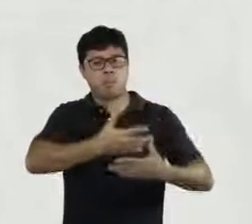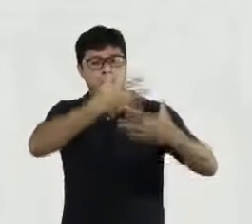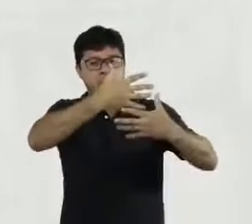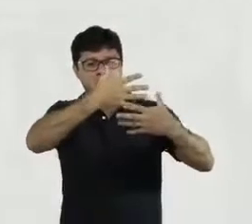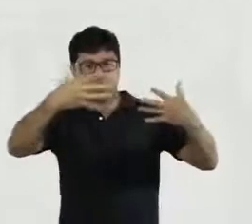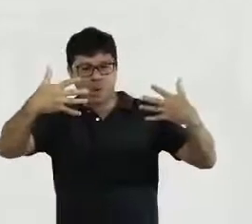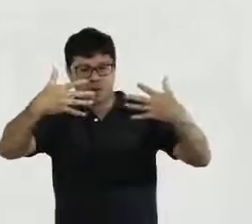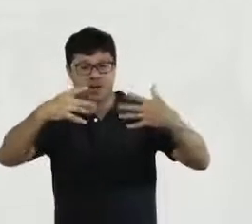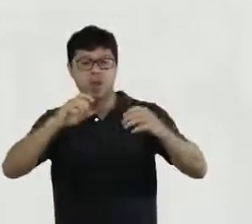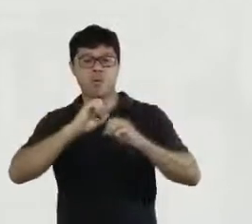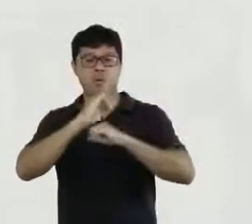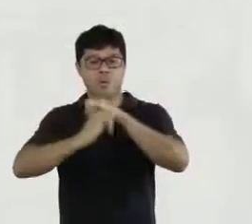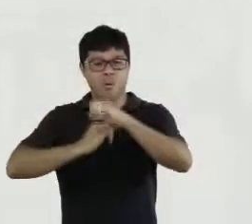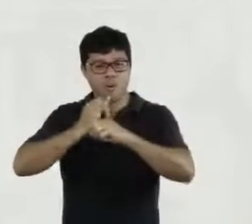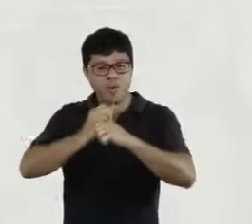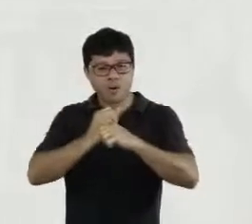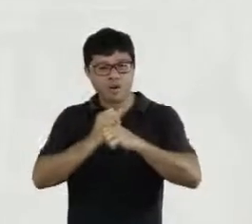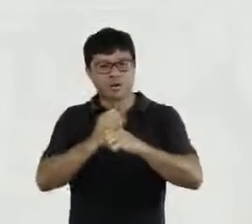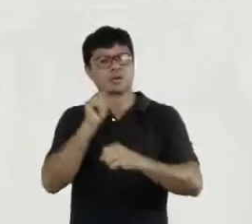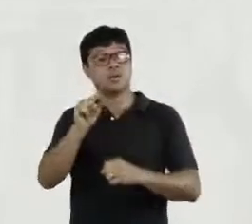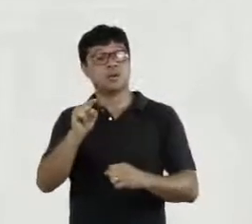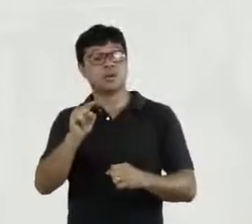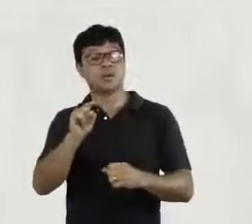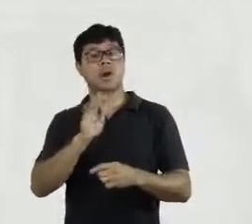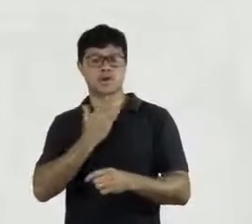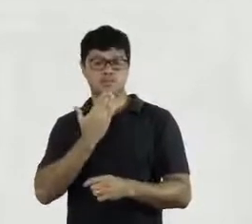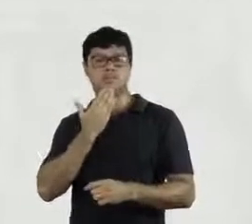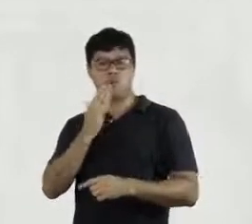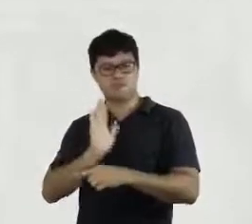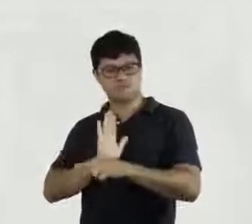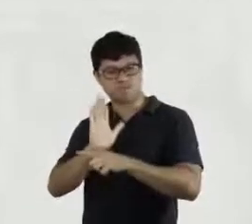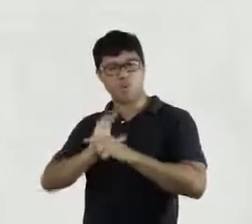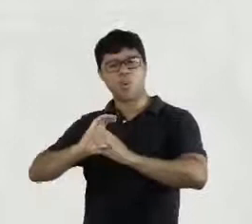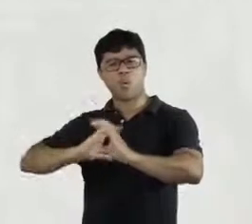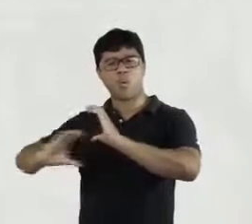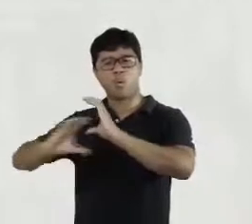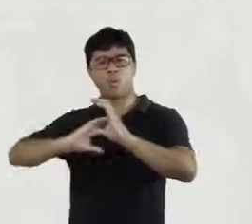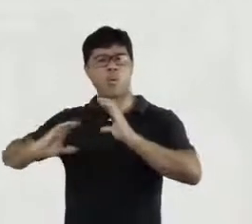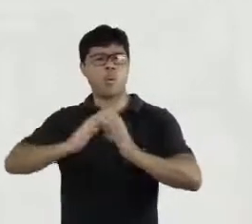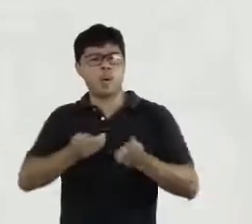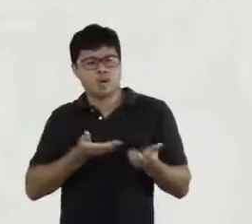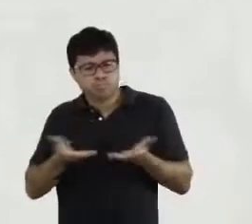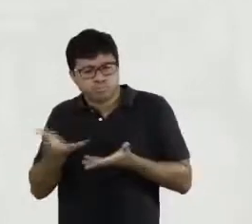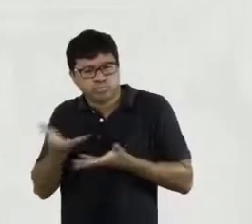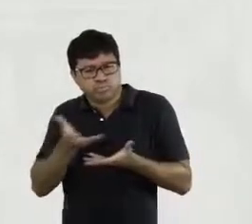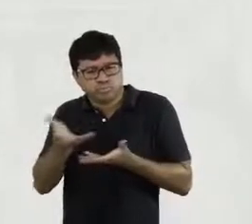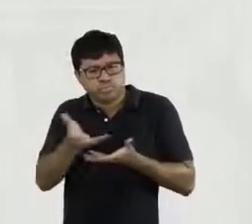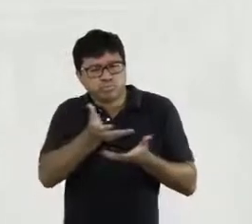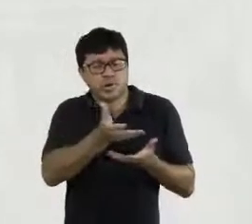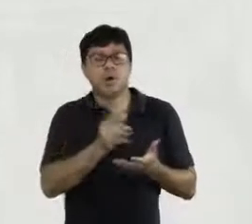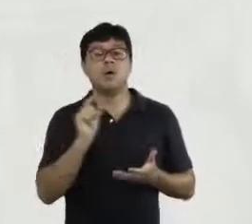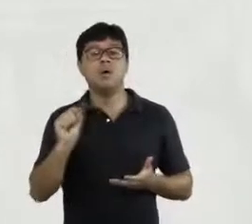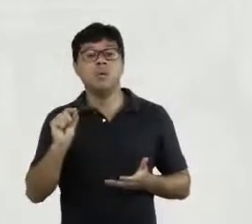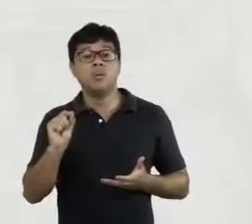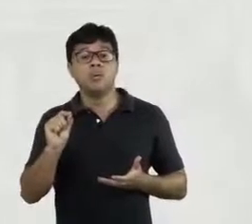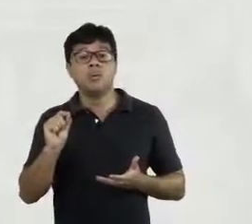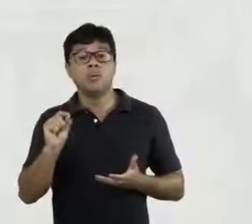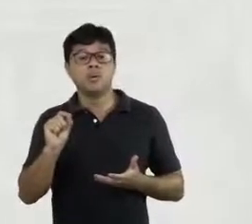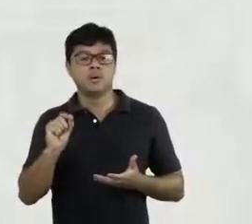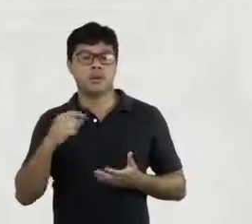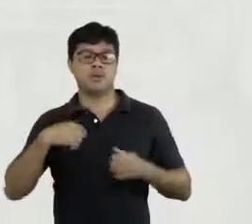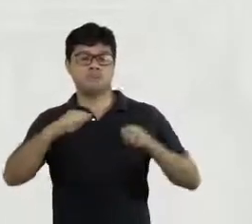de biografias online, está favorecendo a comunicação cada vez mais interativa, né, com